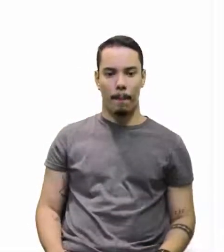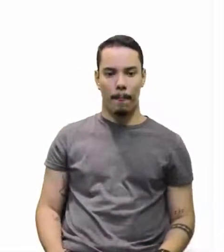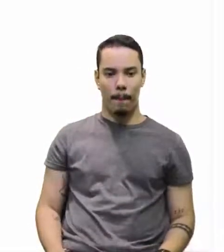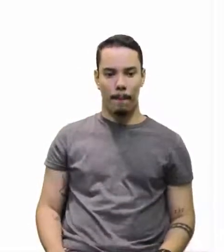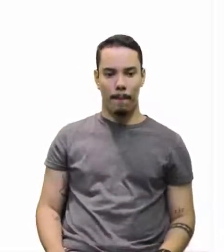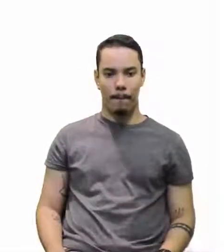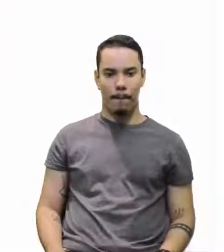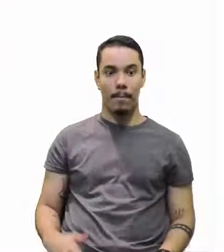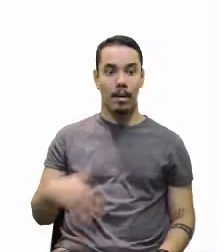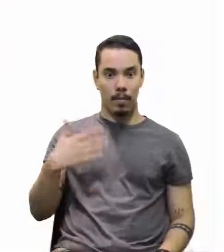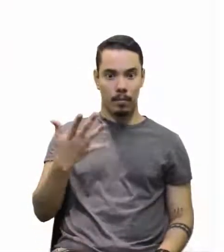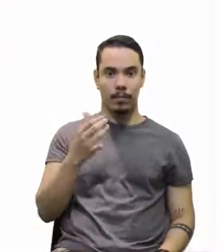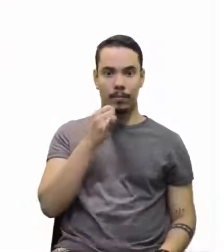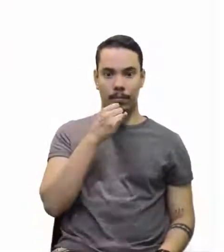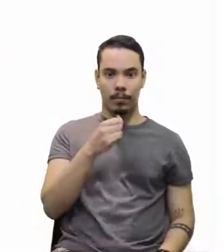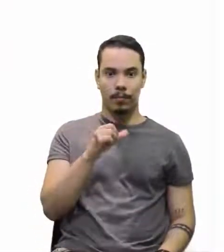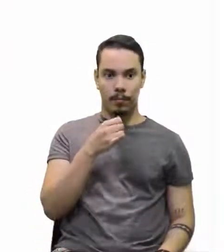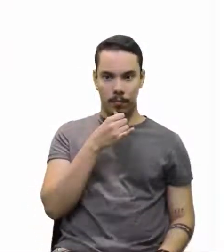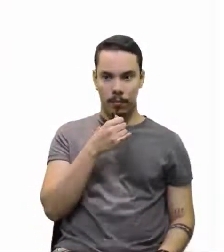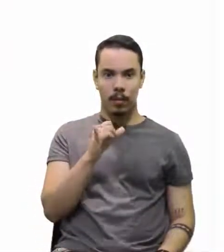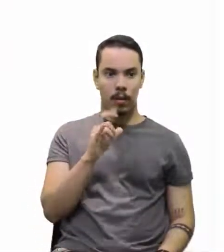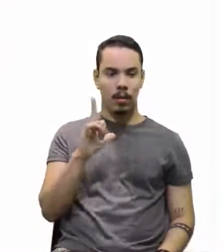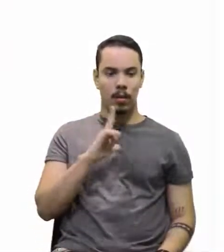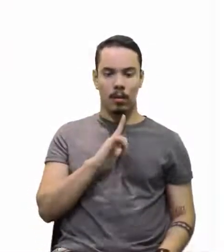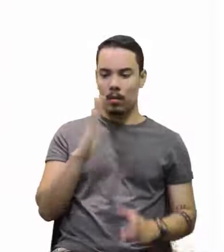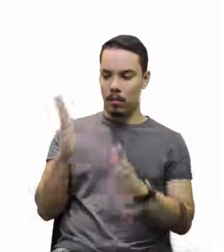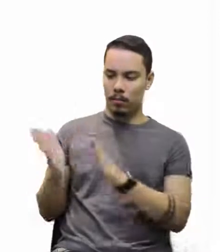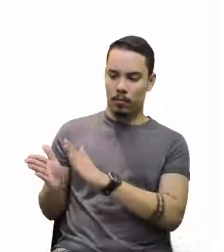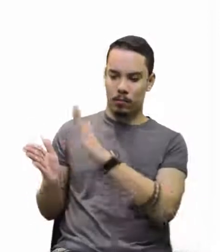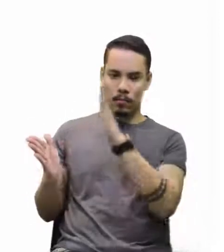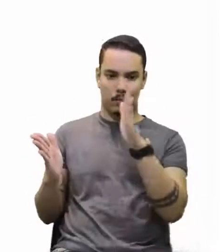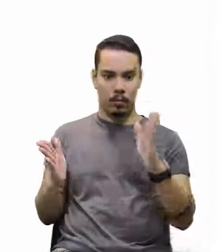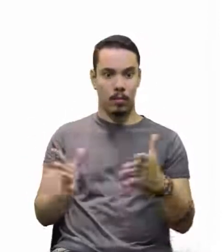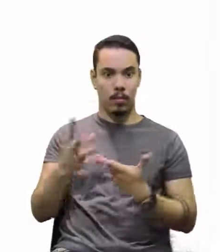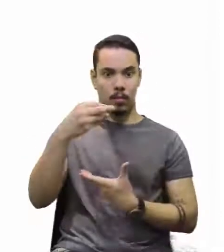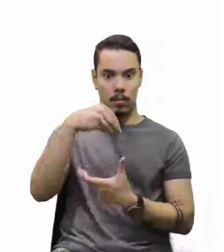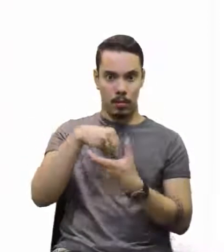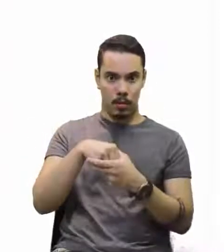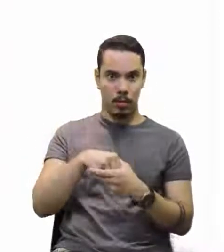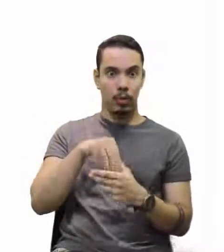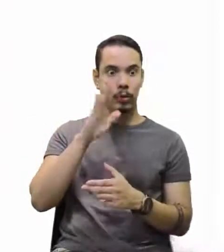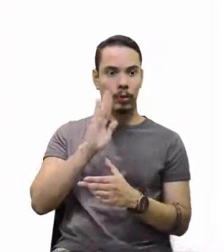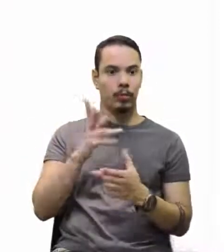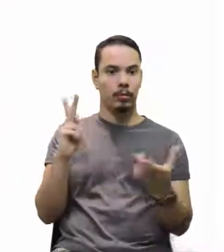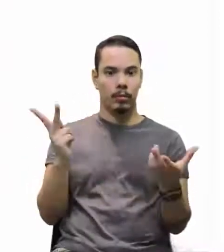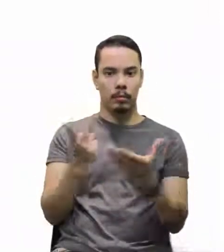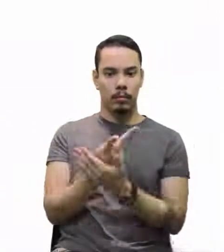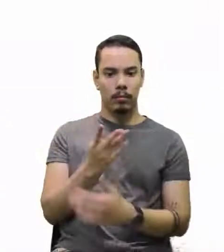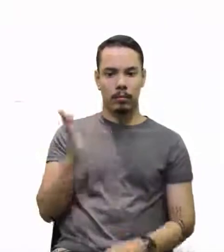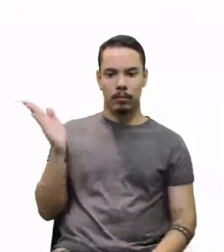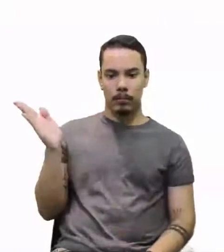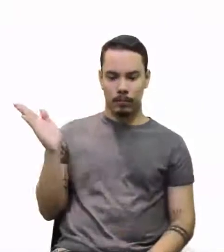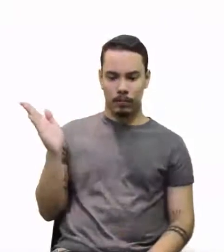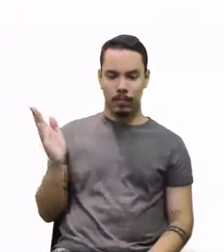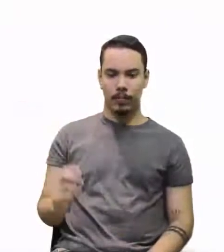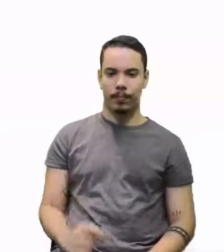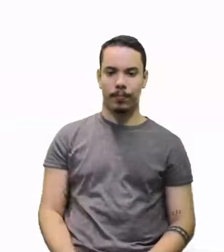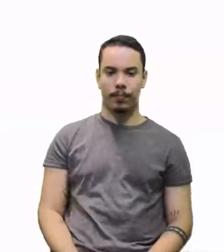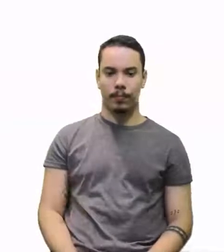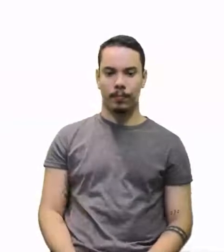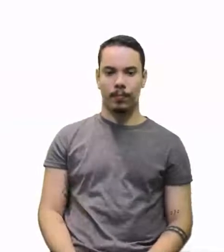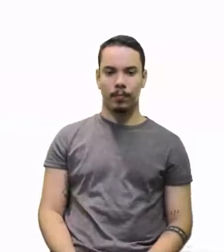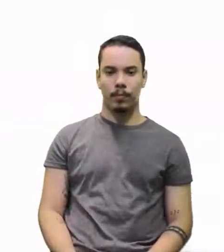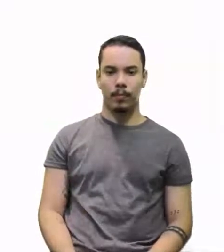Olha bem, a corrente, né, indo do menos para o mais dentro do gerador, a gente sabe disso, entrando ali no indutor.